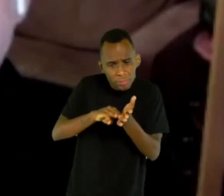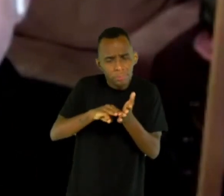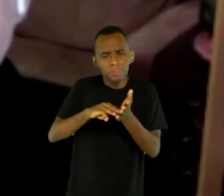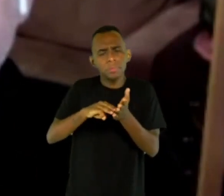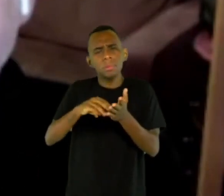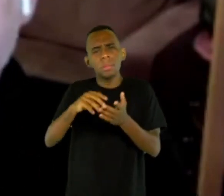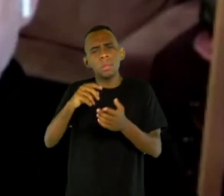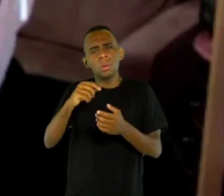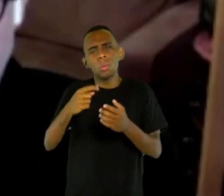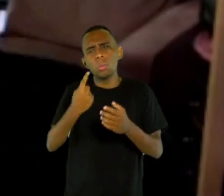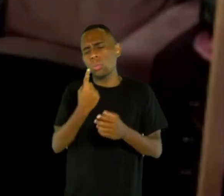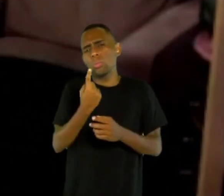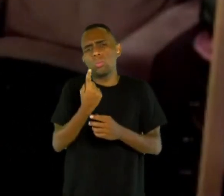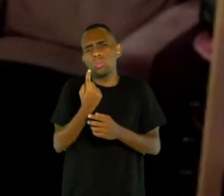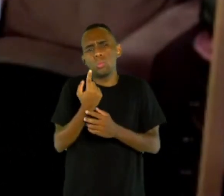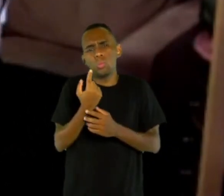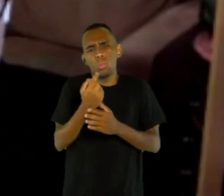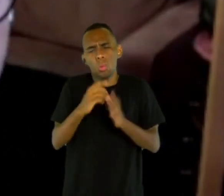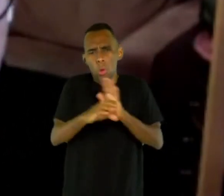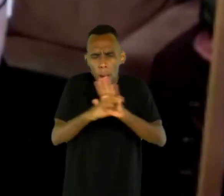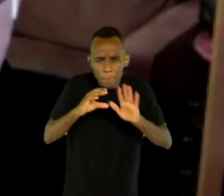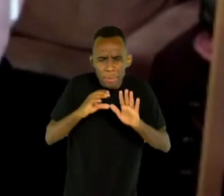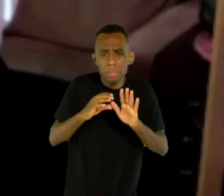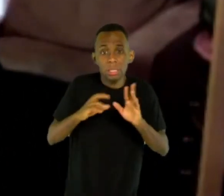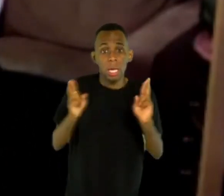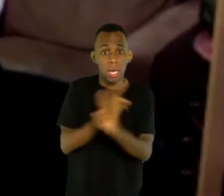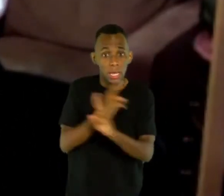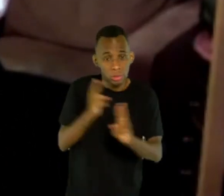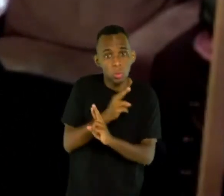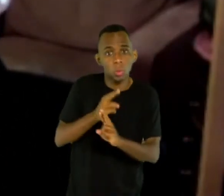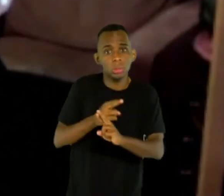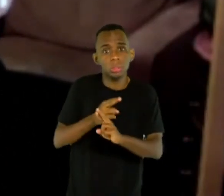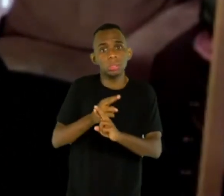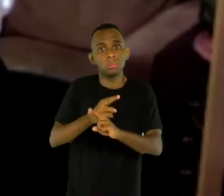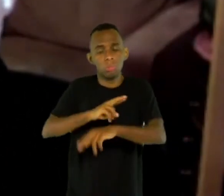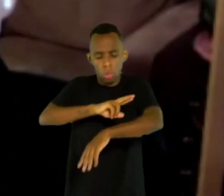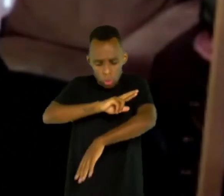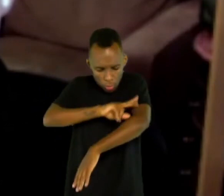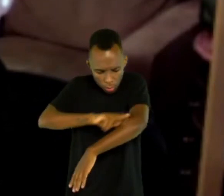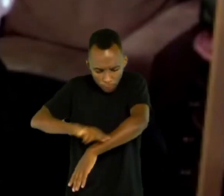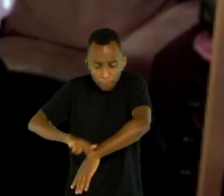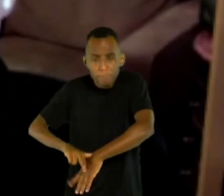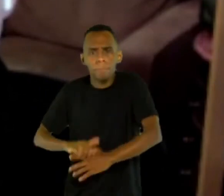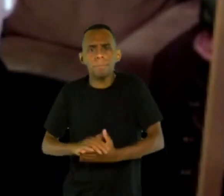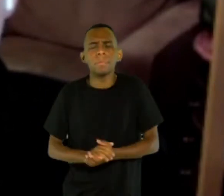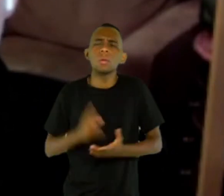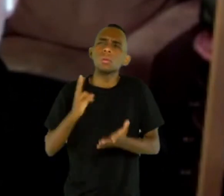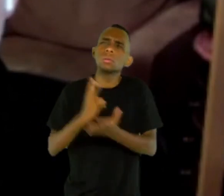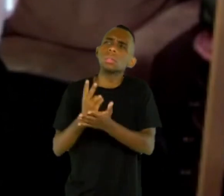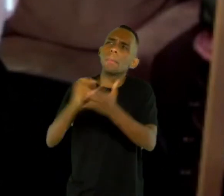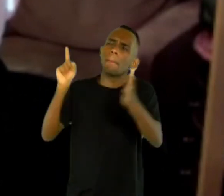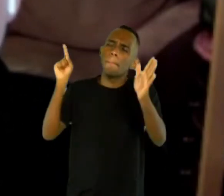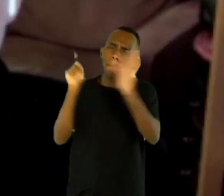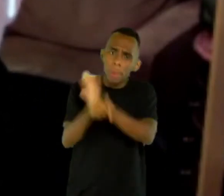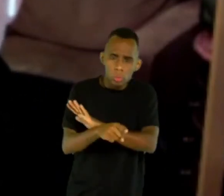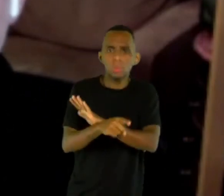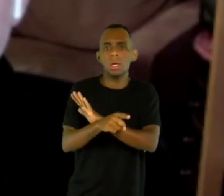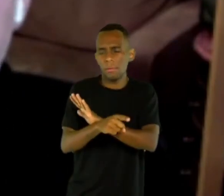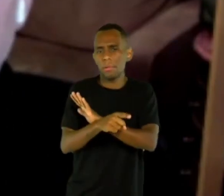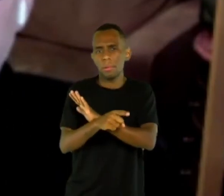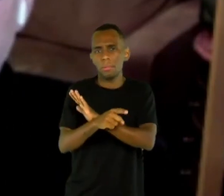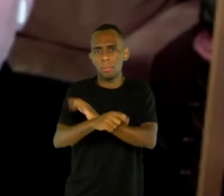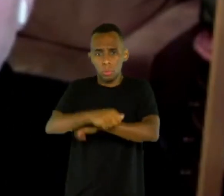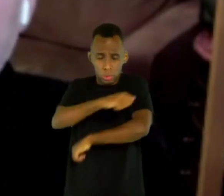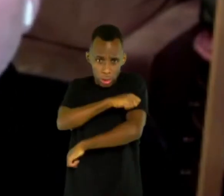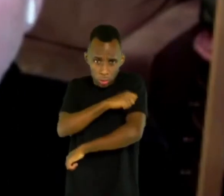raciais. Quando chegou no capítulo de relações raciais, eu sempre fazia uma pergunta para os alunos na aula anterior, para eles